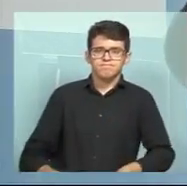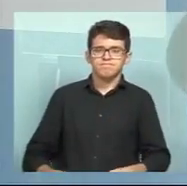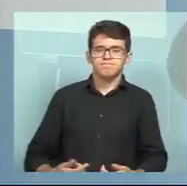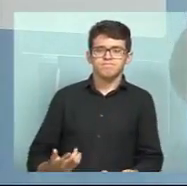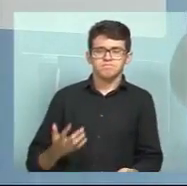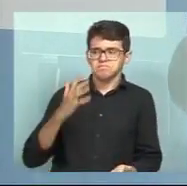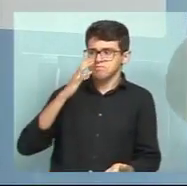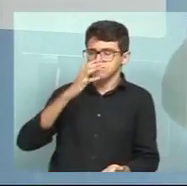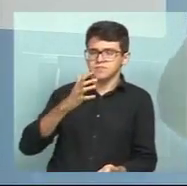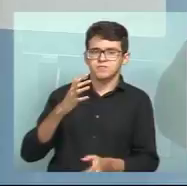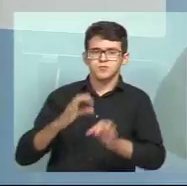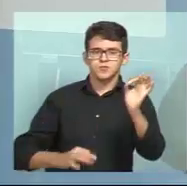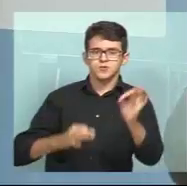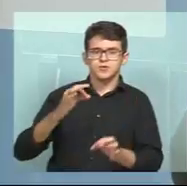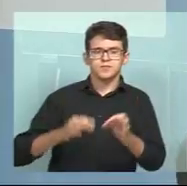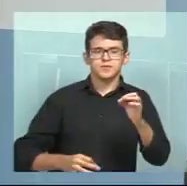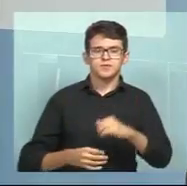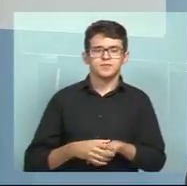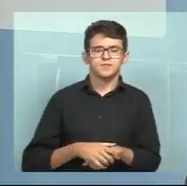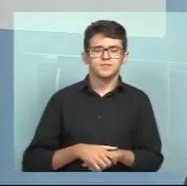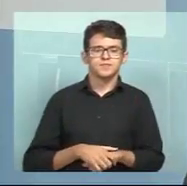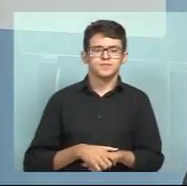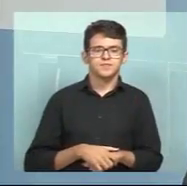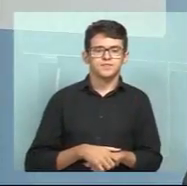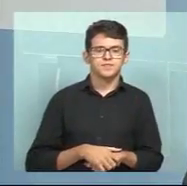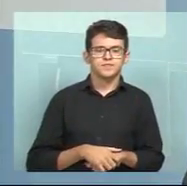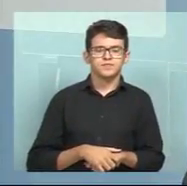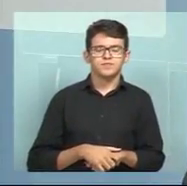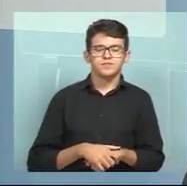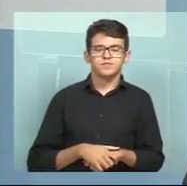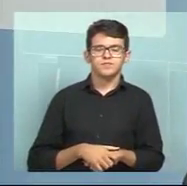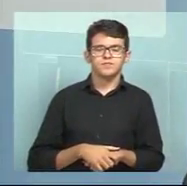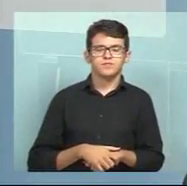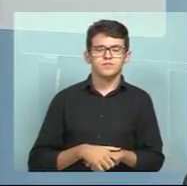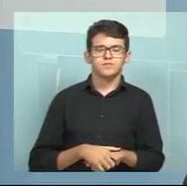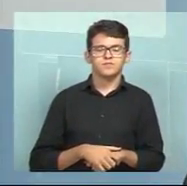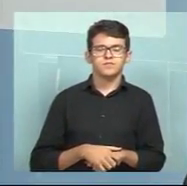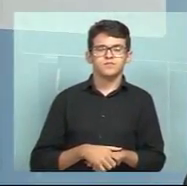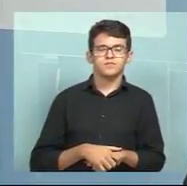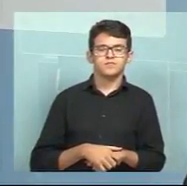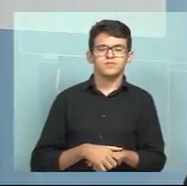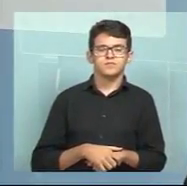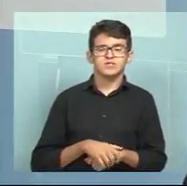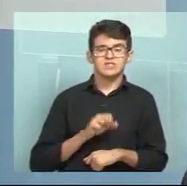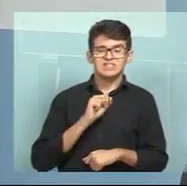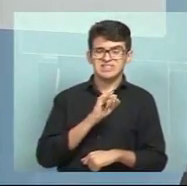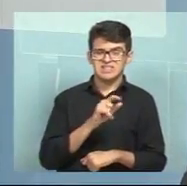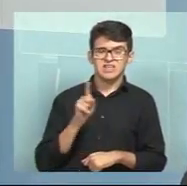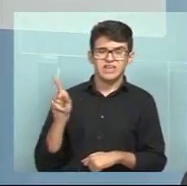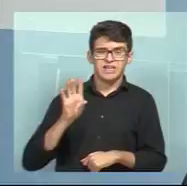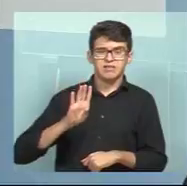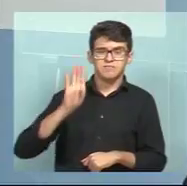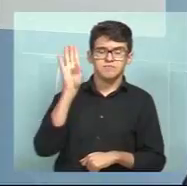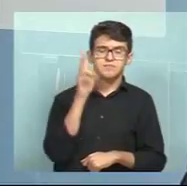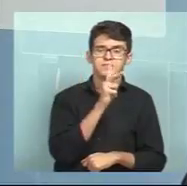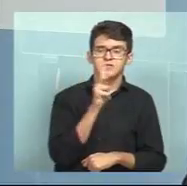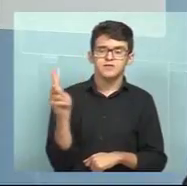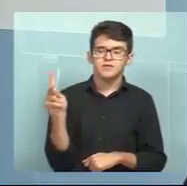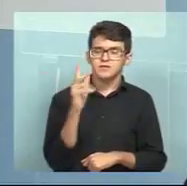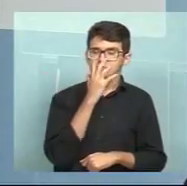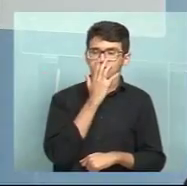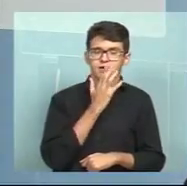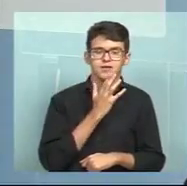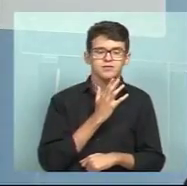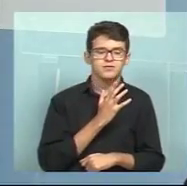desaba toda a nossa estrutura política e pública, e leis, e Estado Democrático de Direito, e tudo desaba